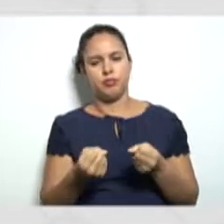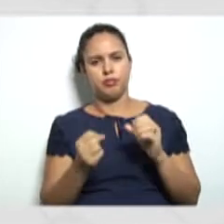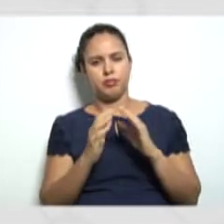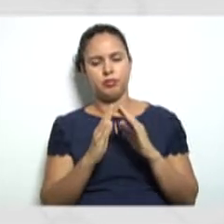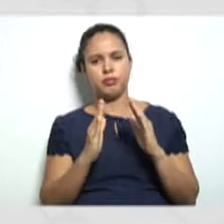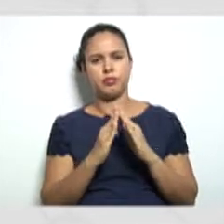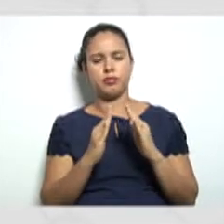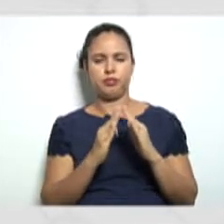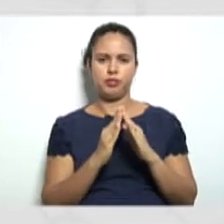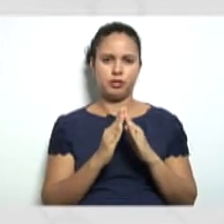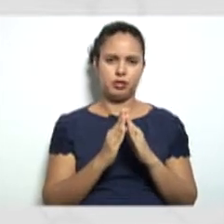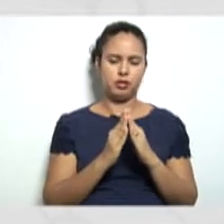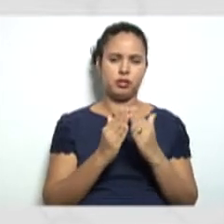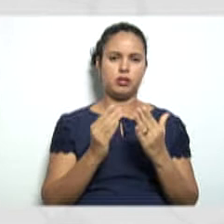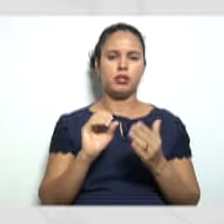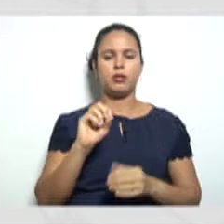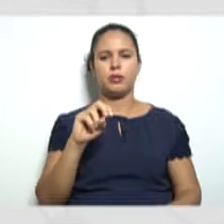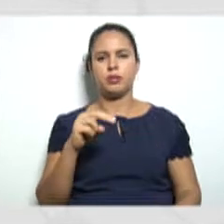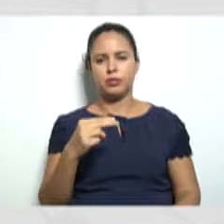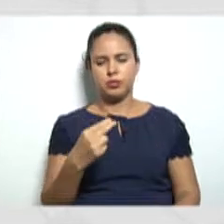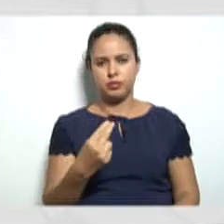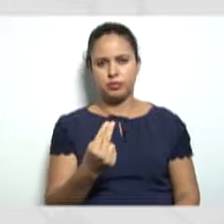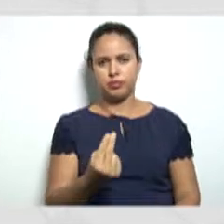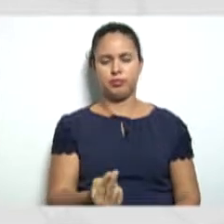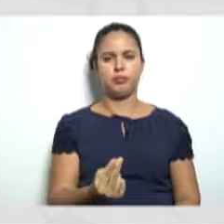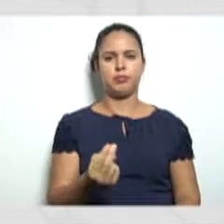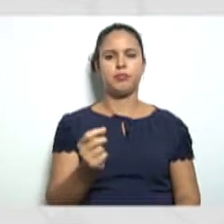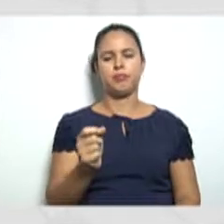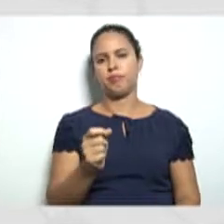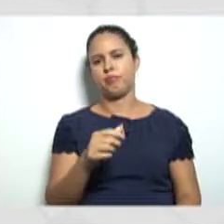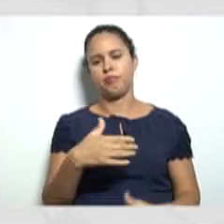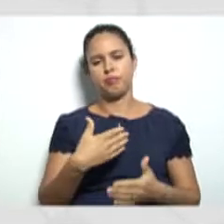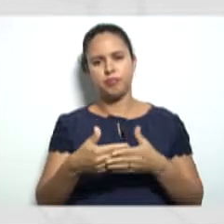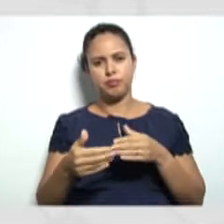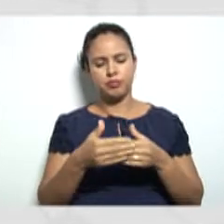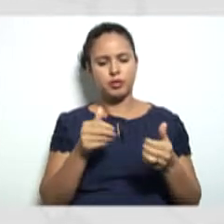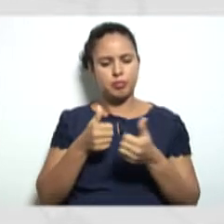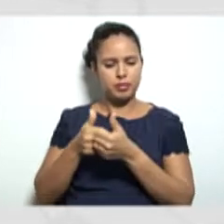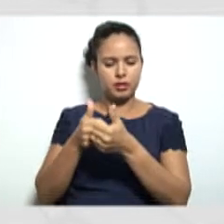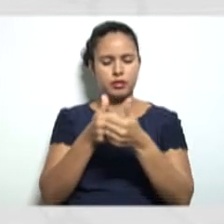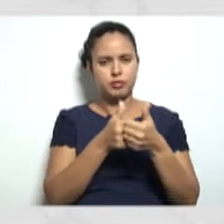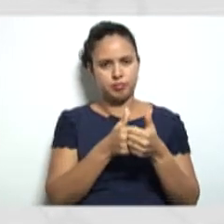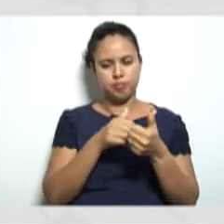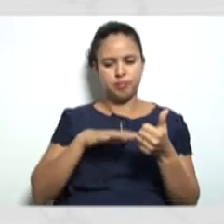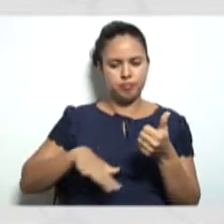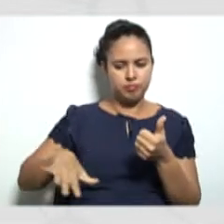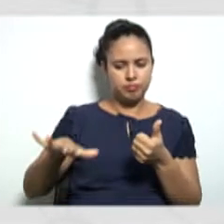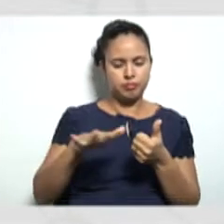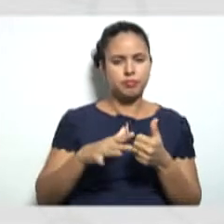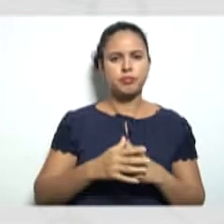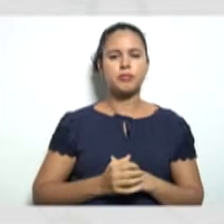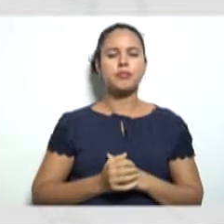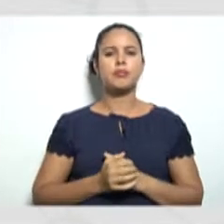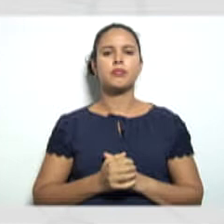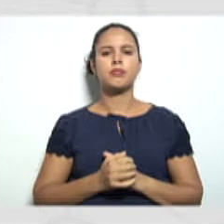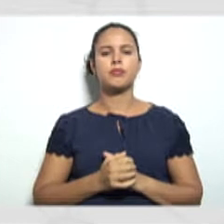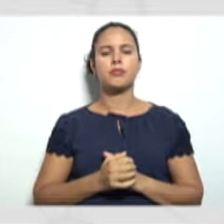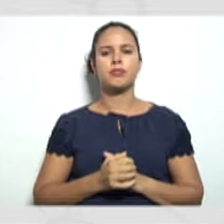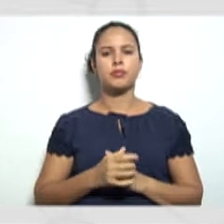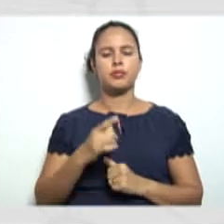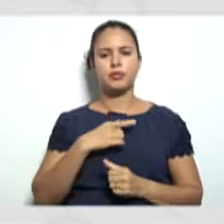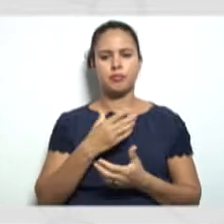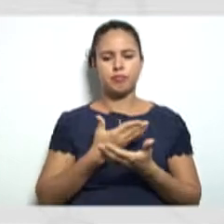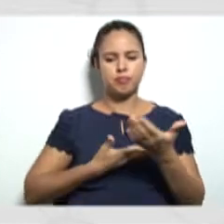exemplo, hospedando as pessoas na sua própria casa, hospedando elas de uma maneira mais próxima à realidade. Faz com que haja mais interação